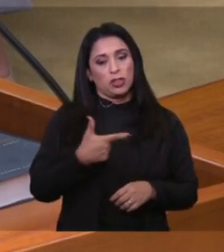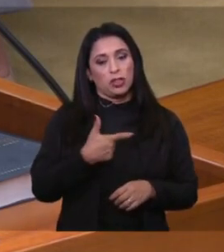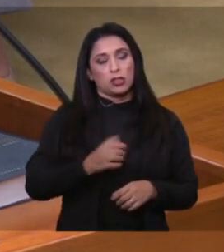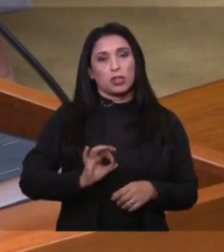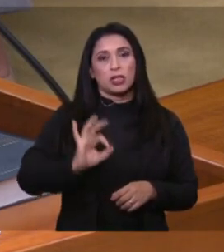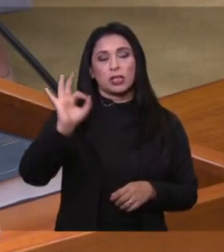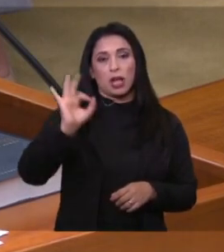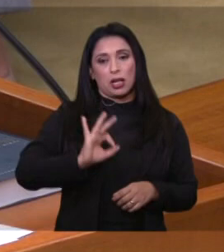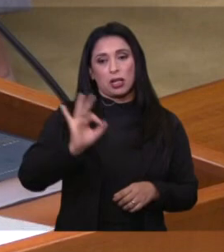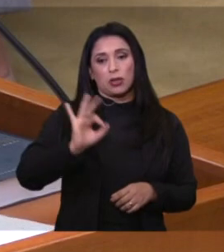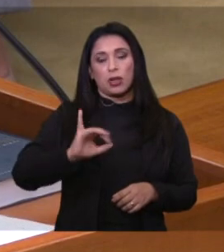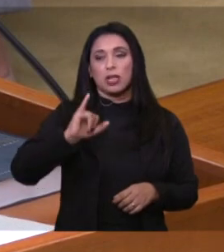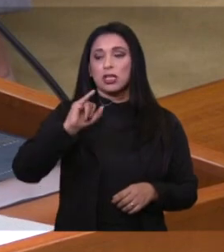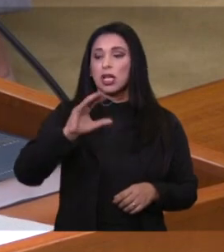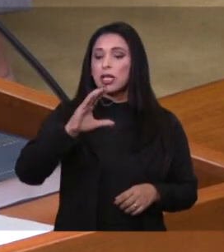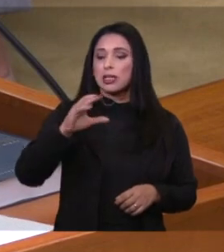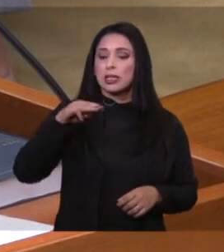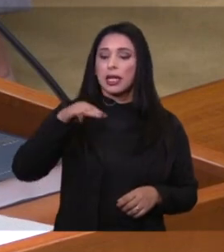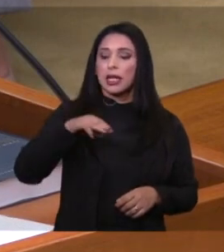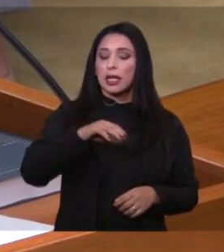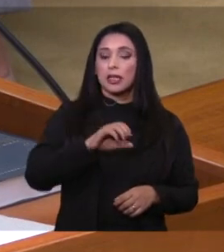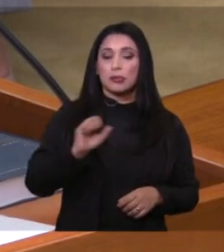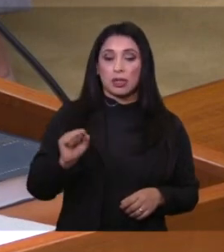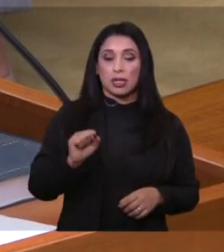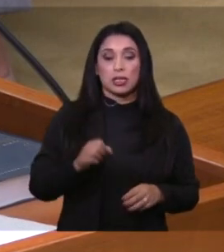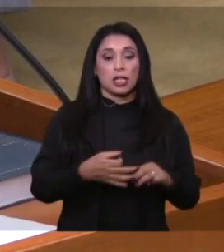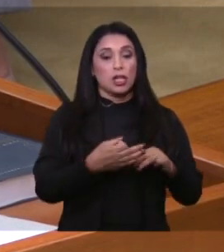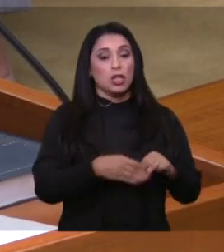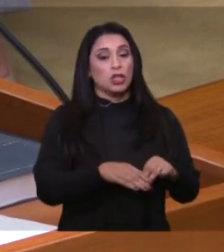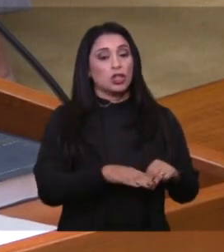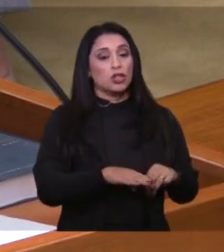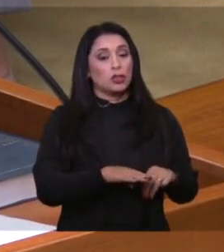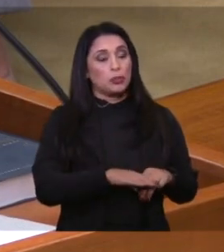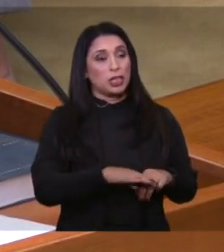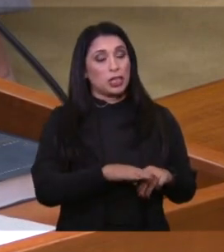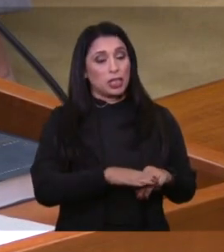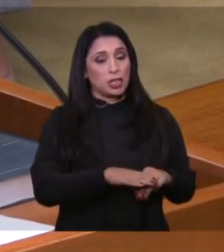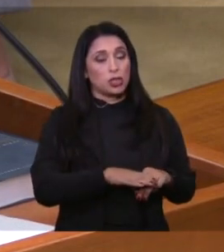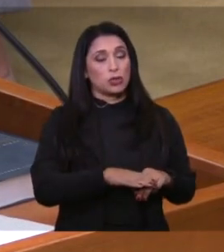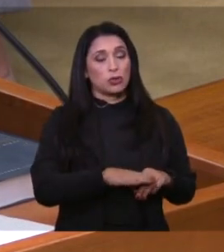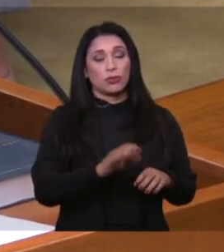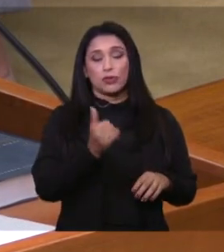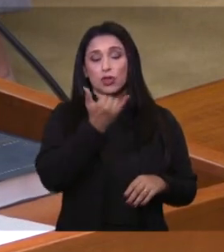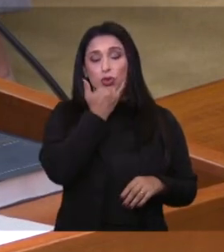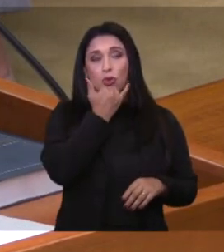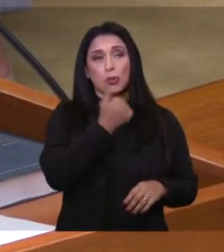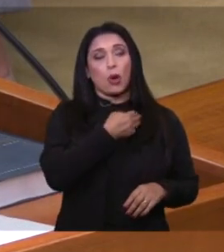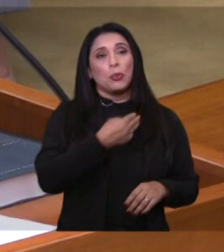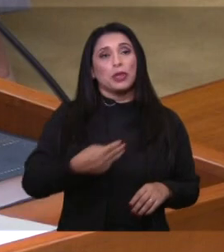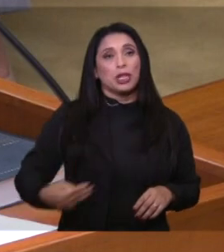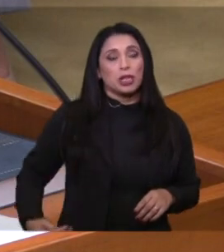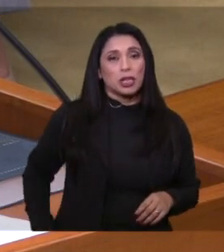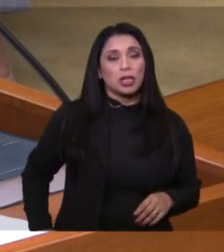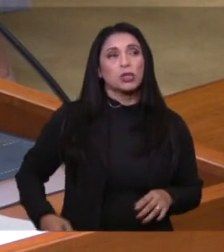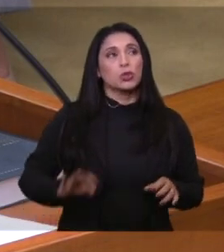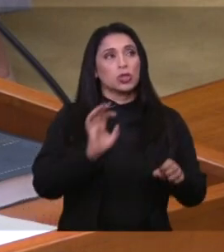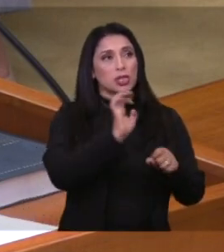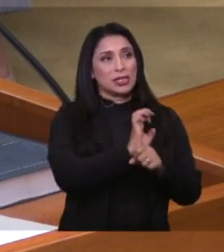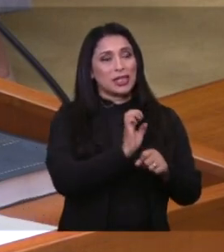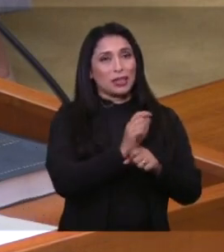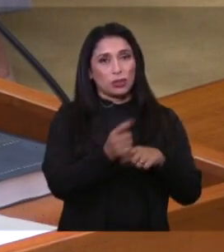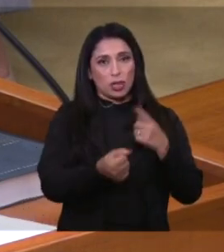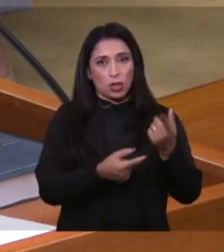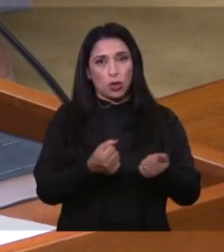de ICMS. E Sua Excelência, o ministro de Estado da Economia, vem ao Supremo Tribunal Federal